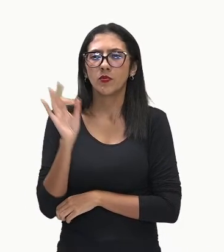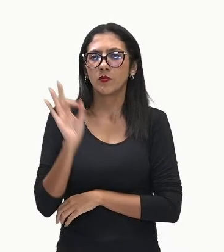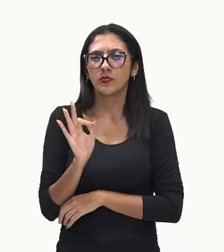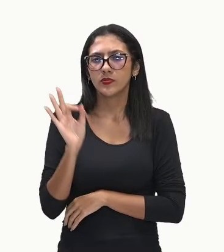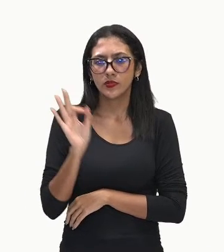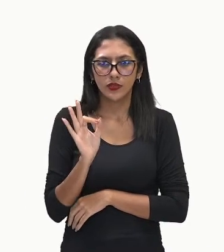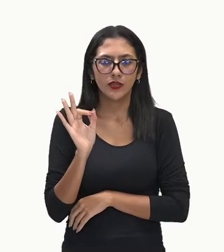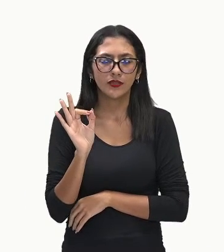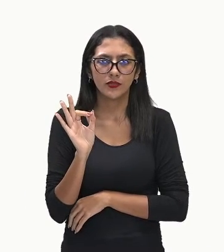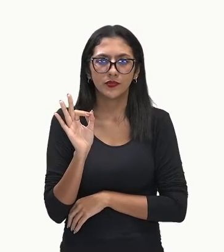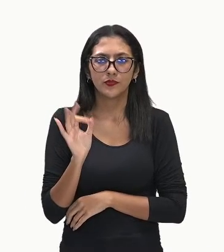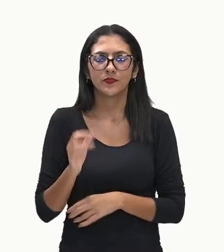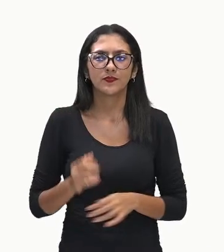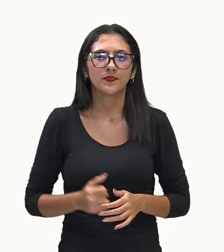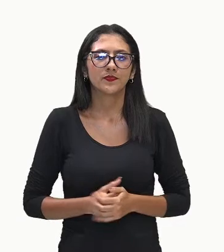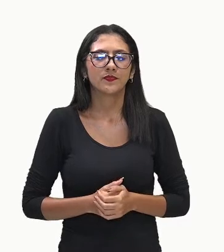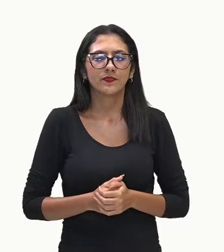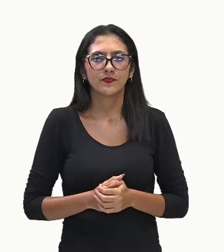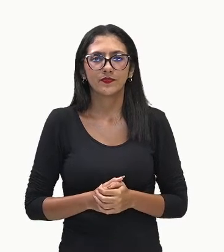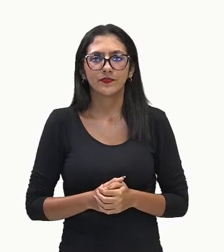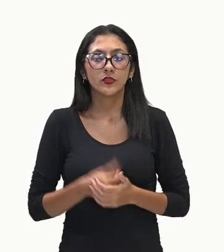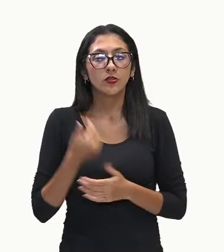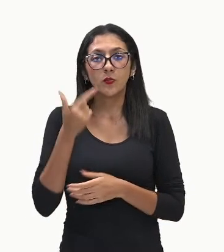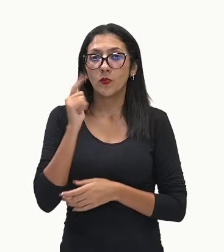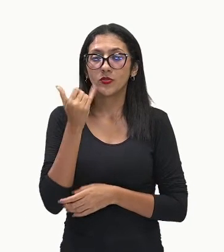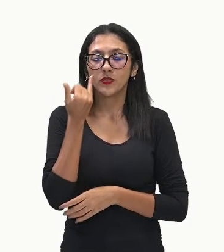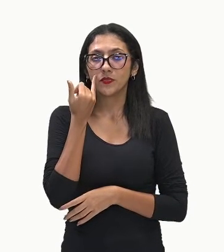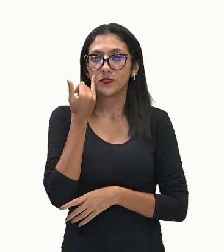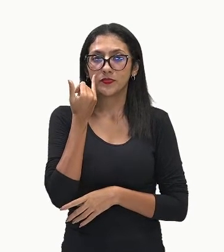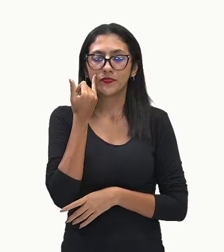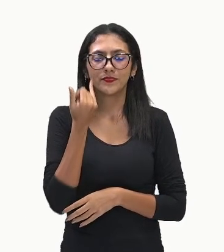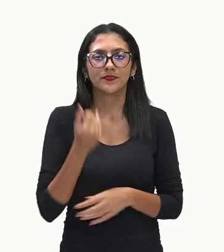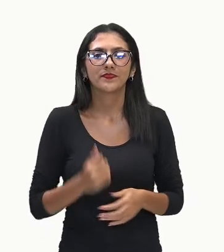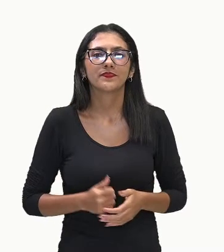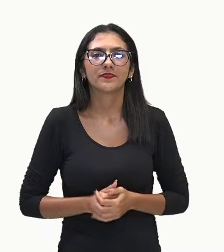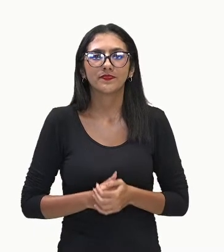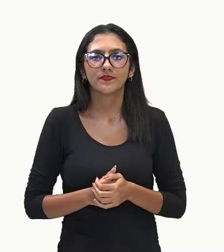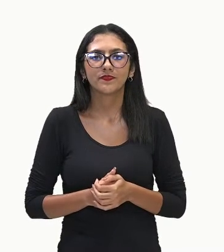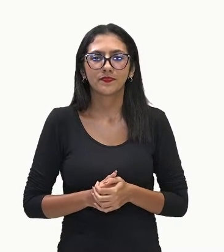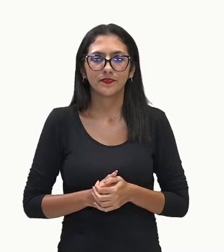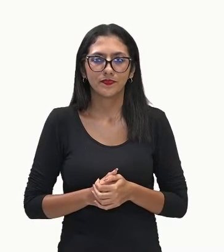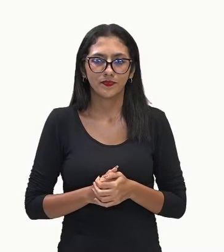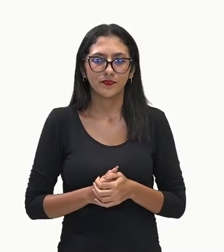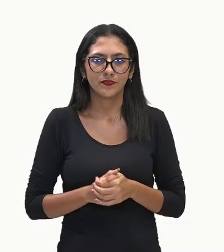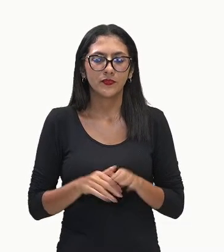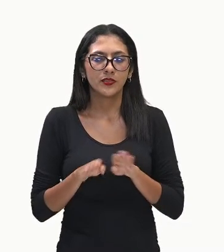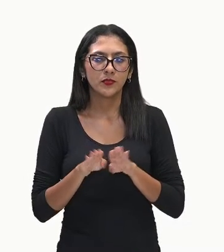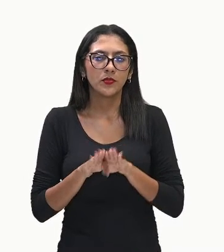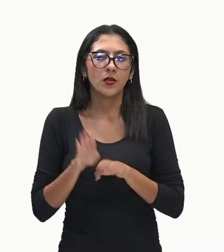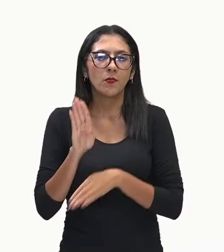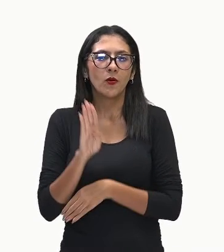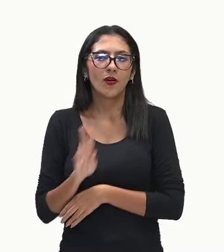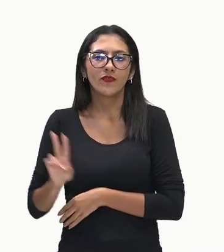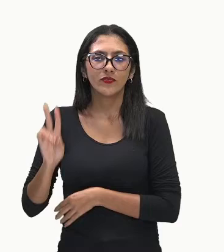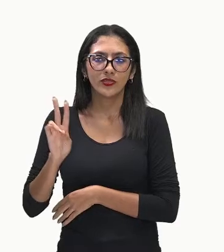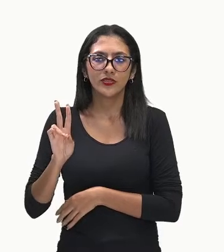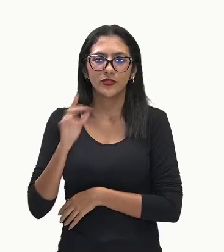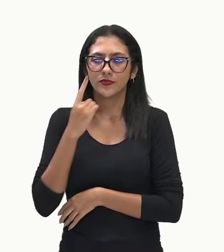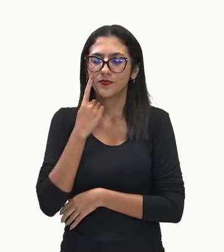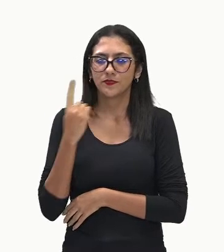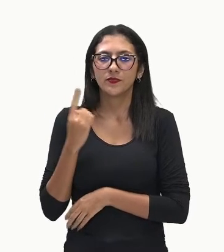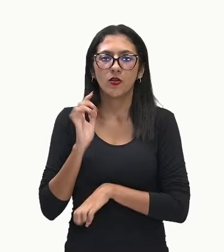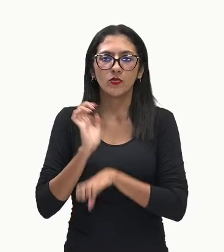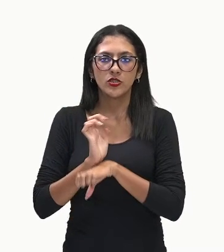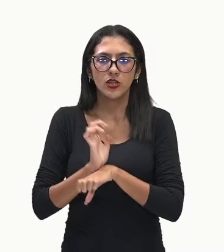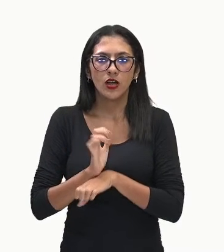de desmatamento. Outra coisa interessante, Roraima, né, saiu de 71 para